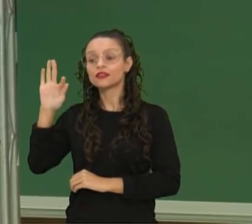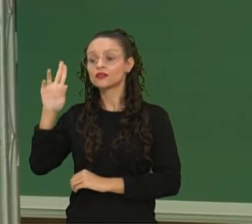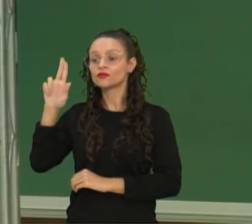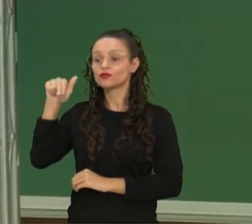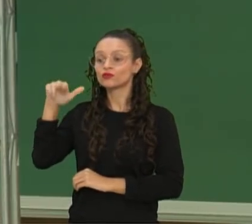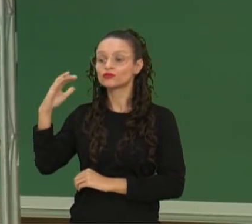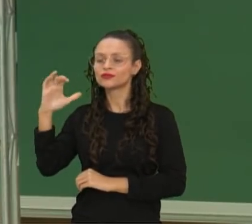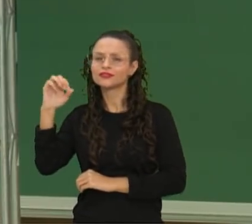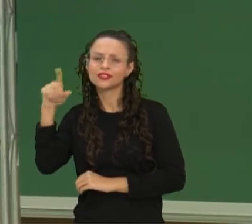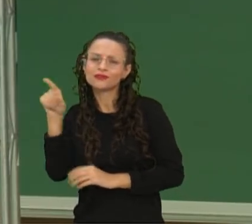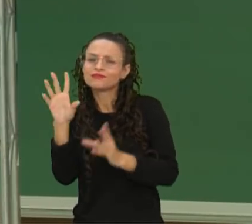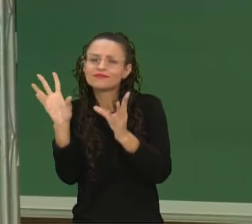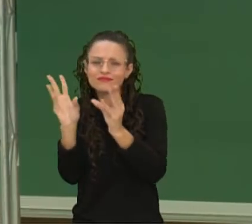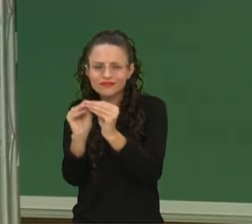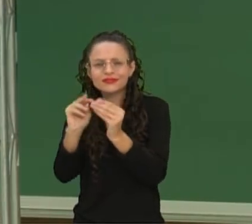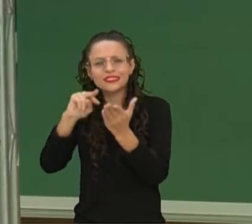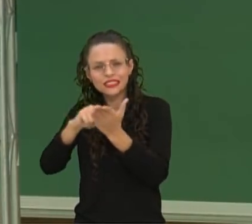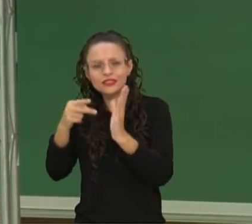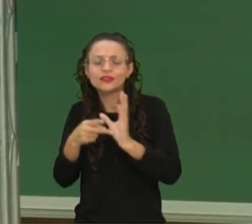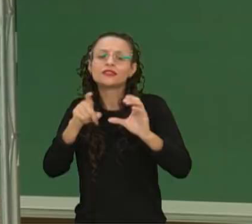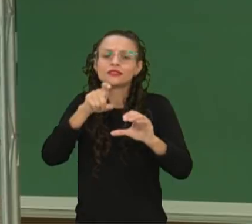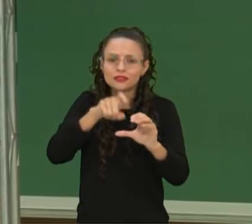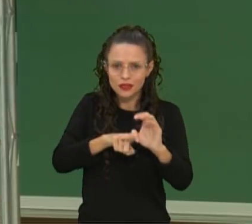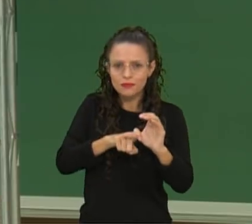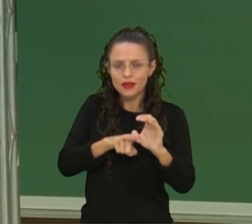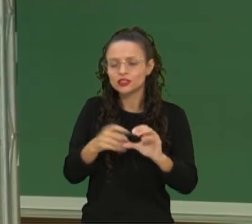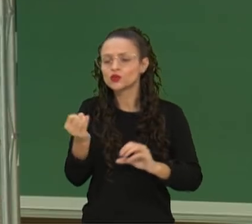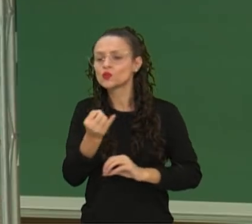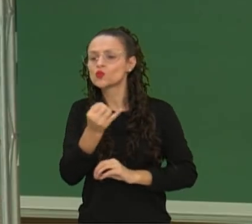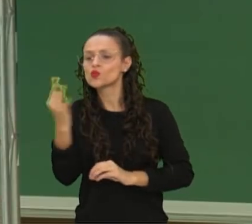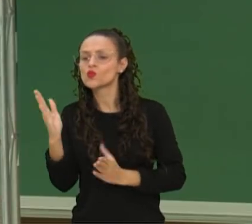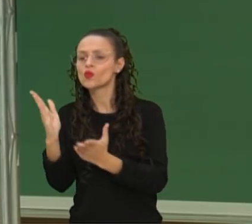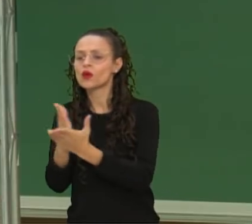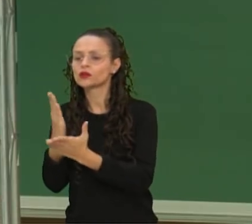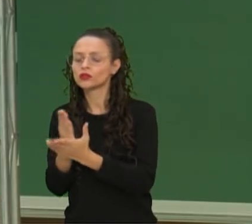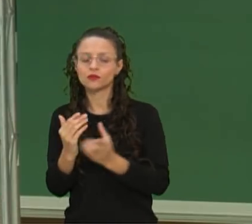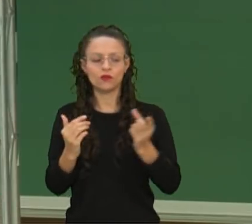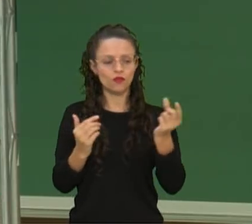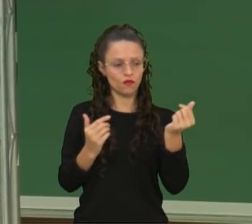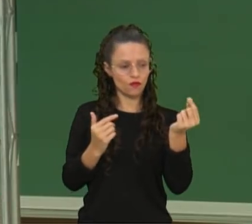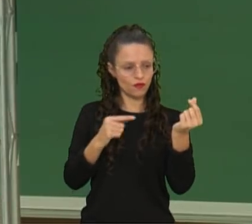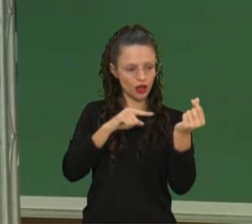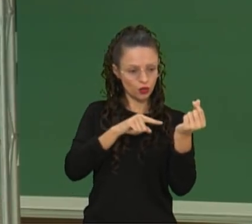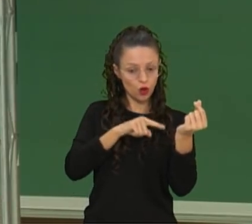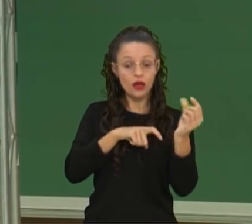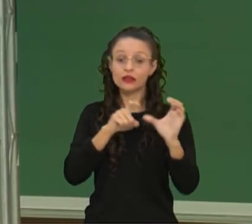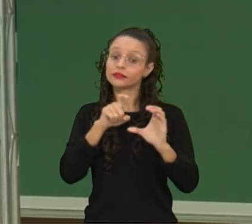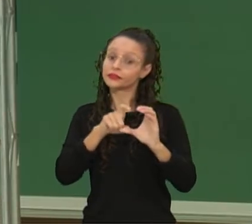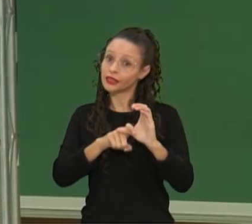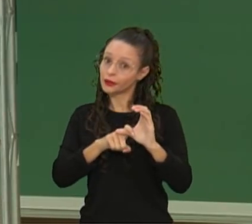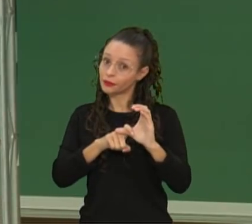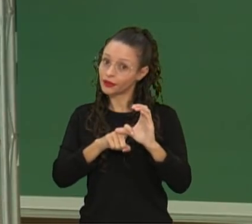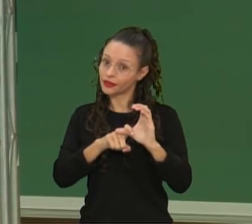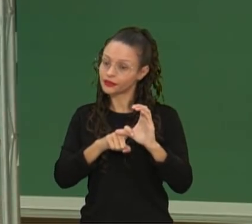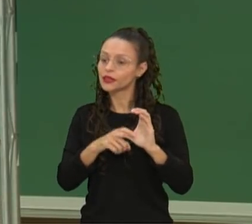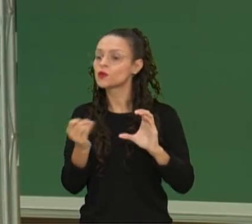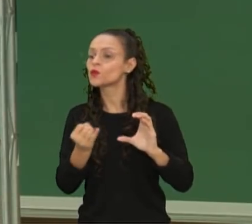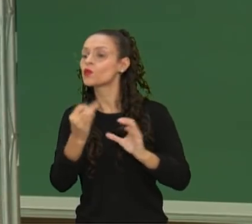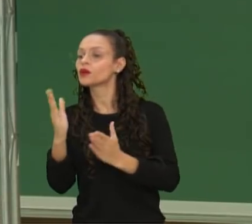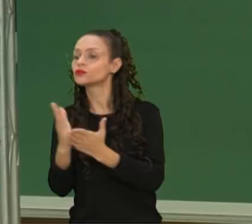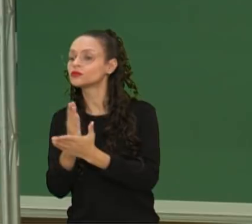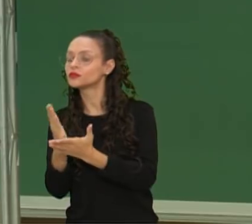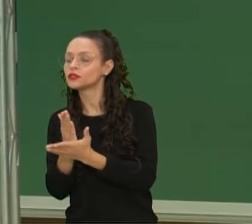que eu pago está dependendo da minha escolha de quantidade de livros comprados, tá? São duas frases muito, né, diferentes na escrita,